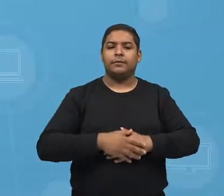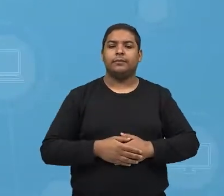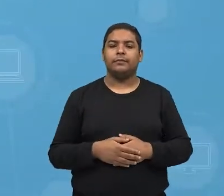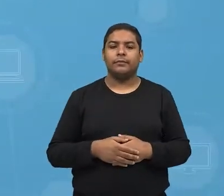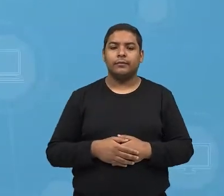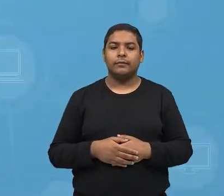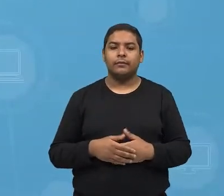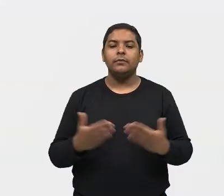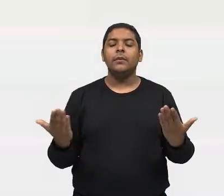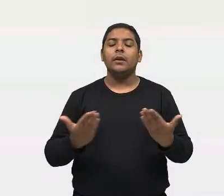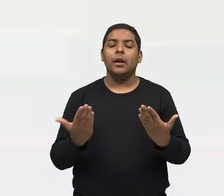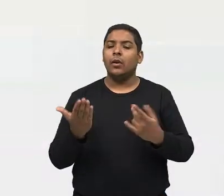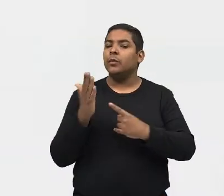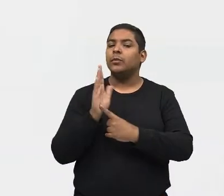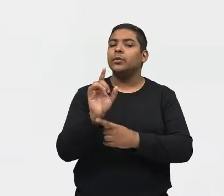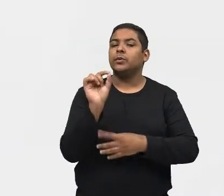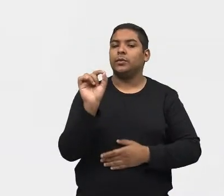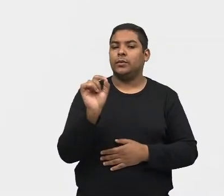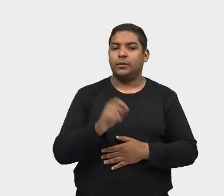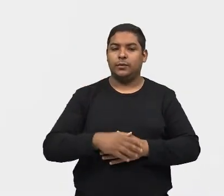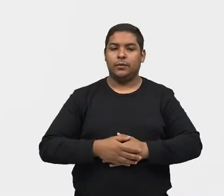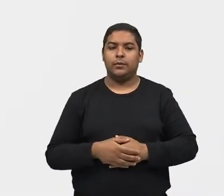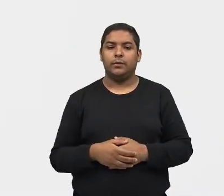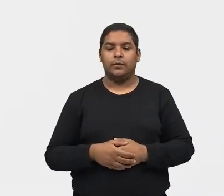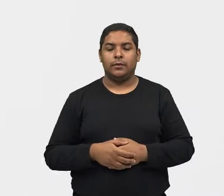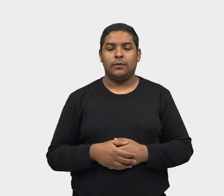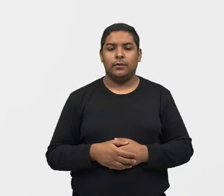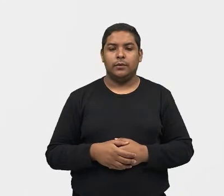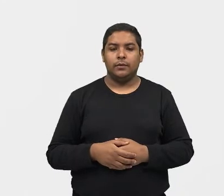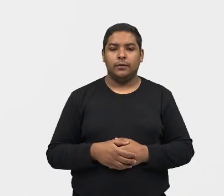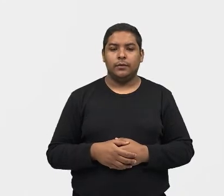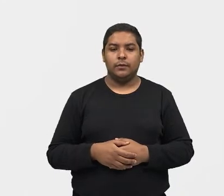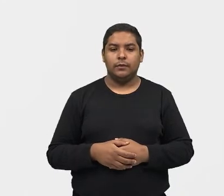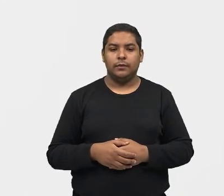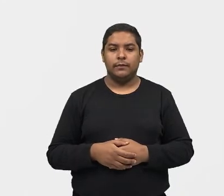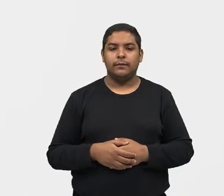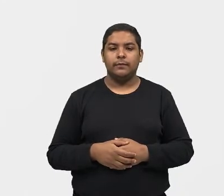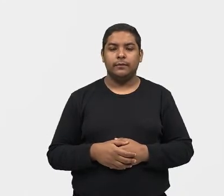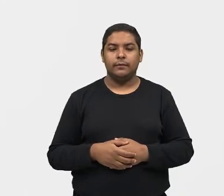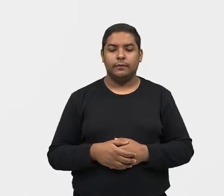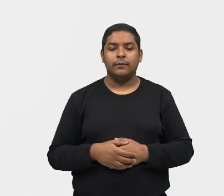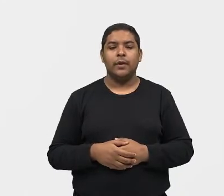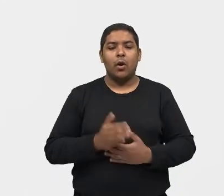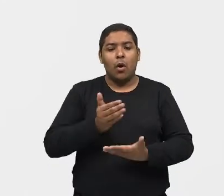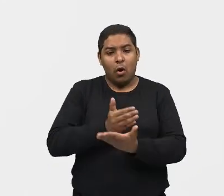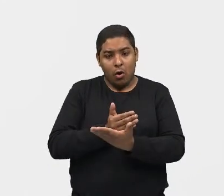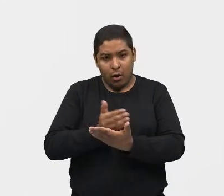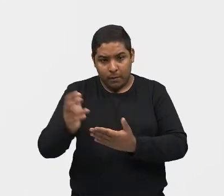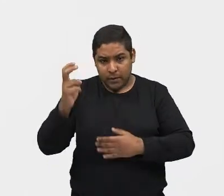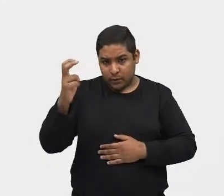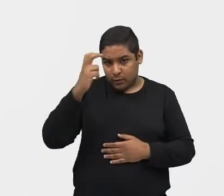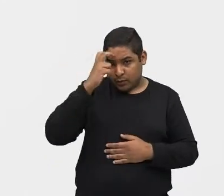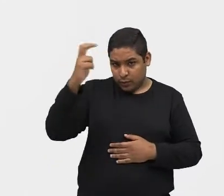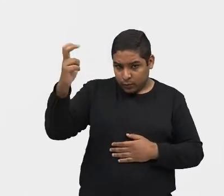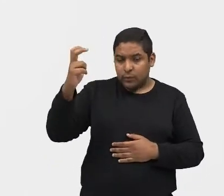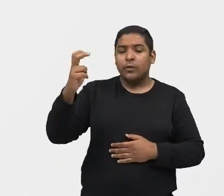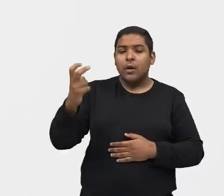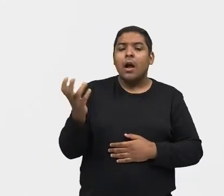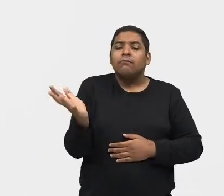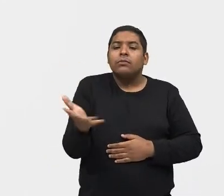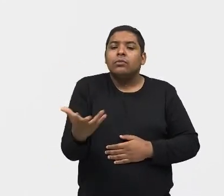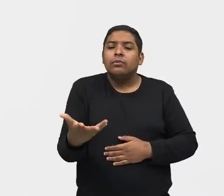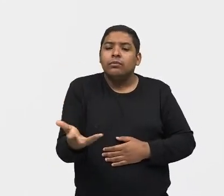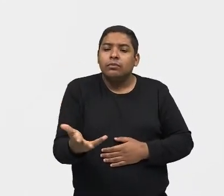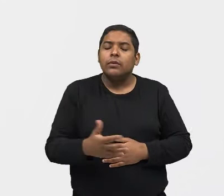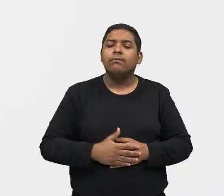trazer um outro estilo, vamos ver? Então, as raízes culturais da dança, né? O ritmo acelerado do Quick